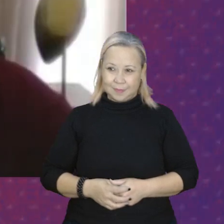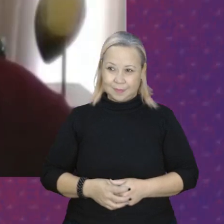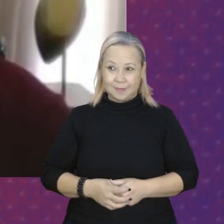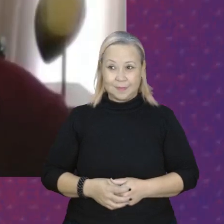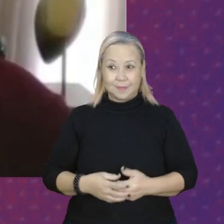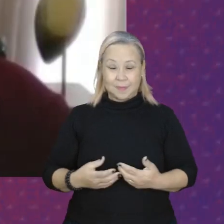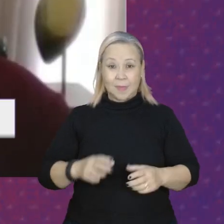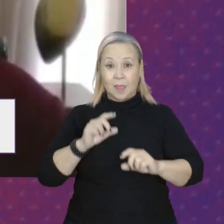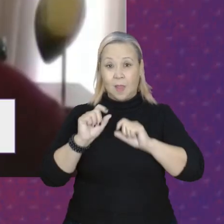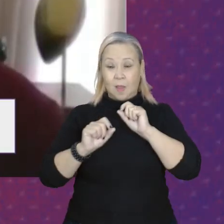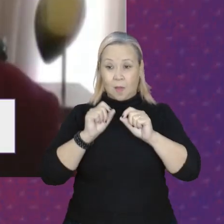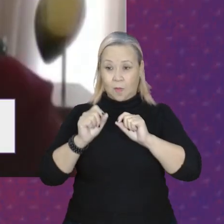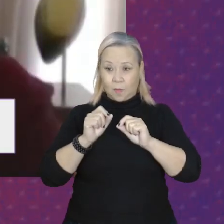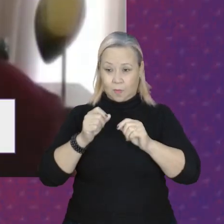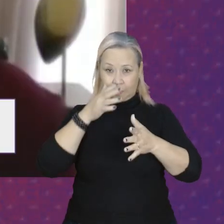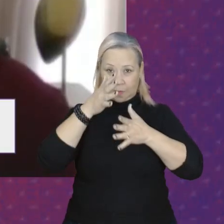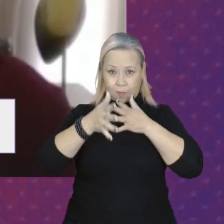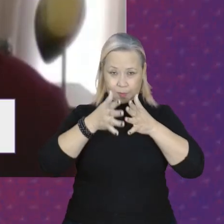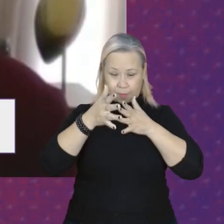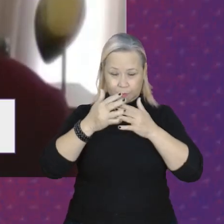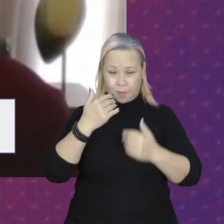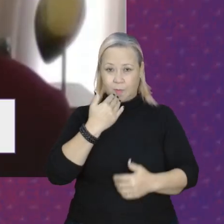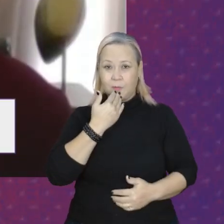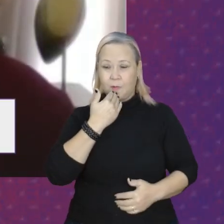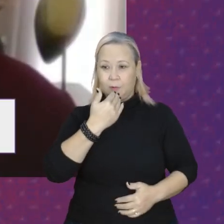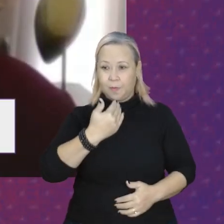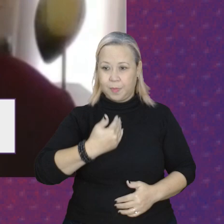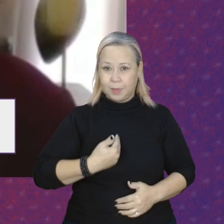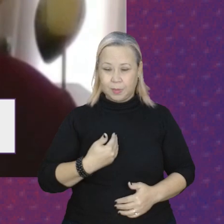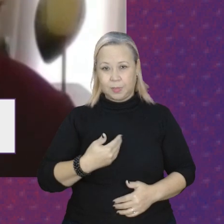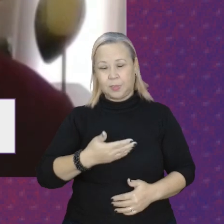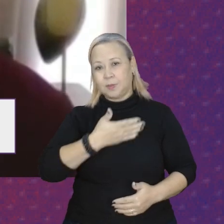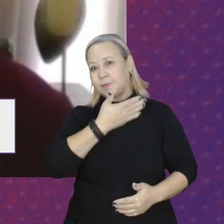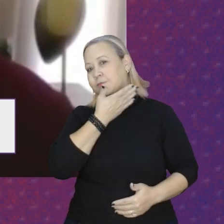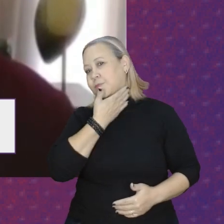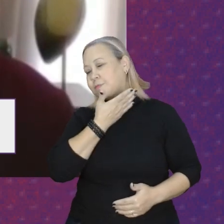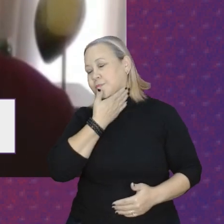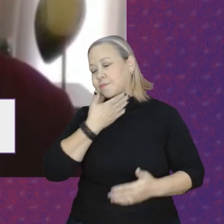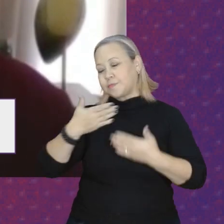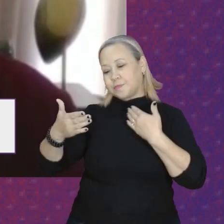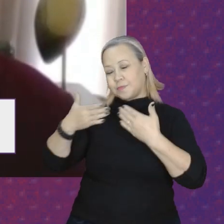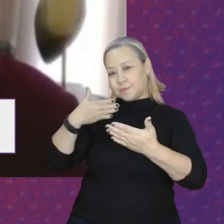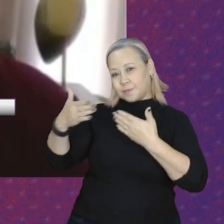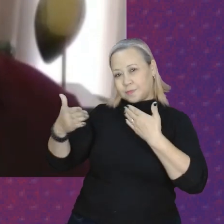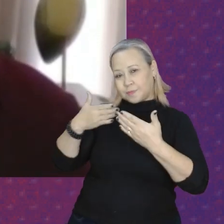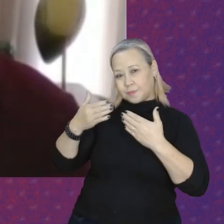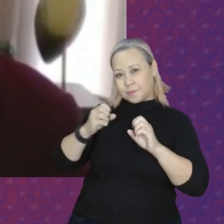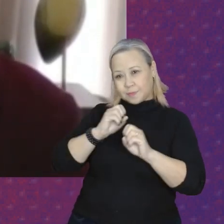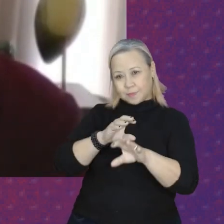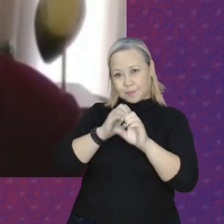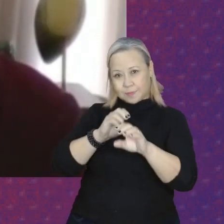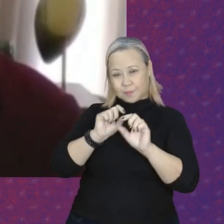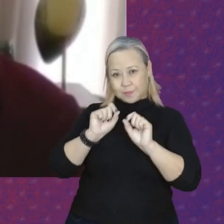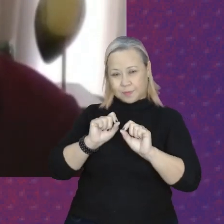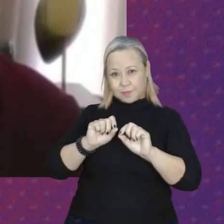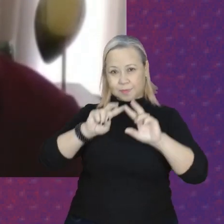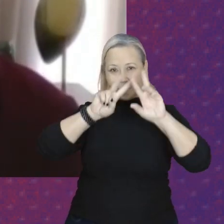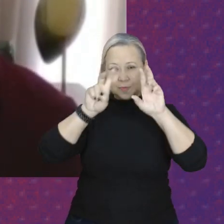O que me foi pedido para um bate-papo, né? Uma aula, foi a questão